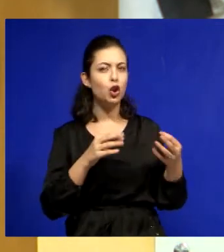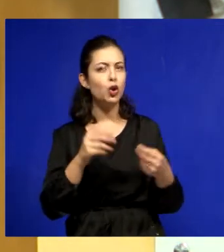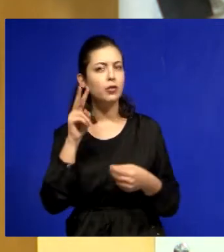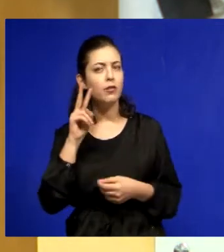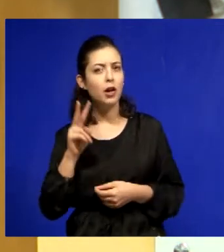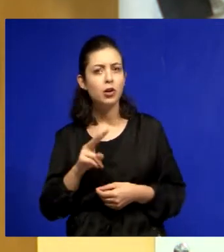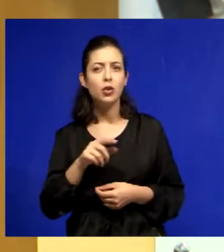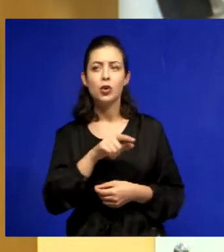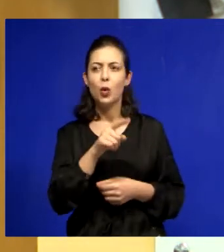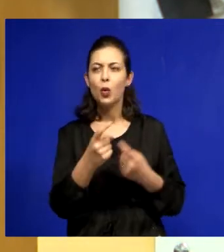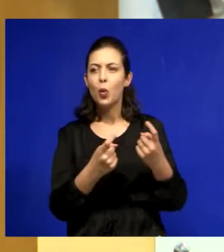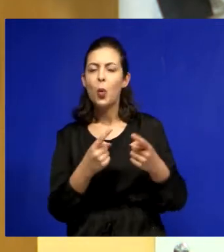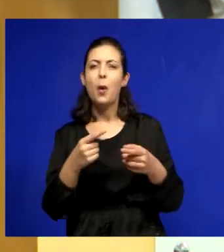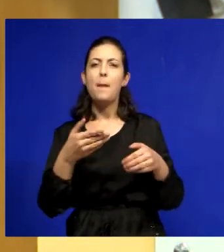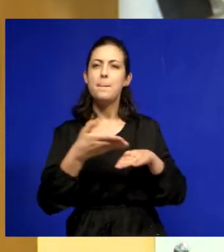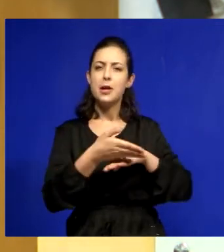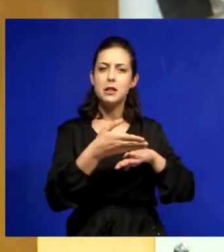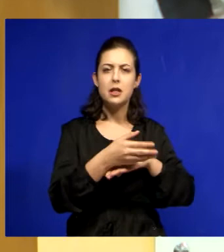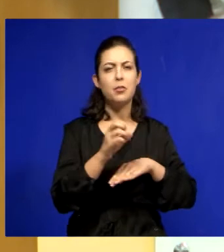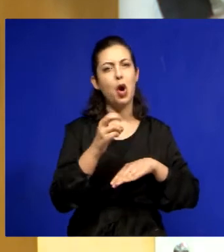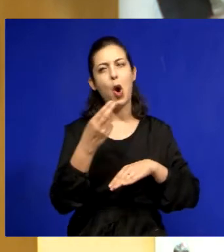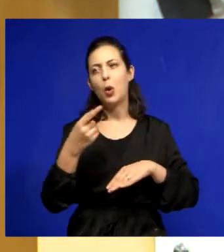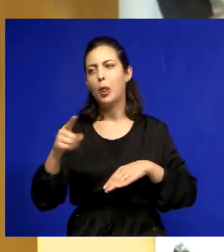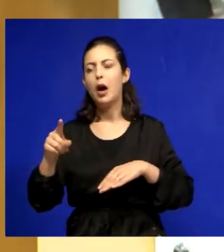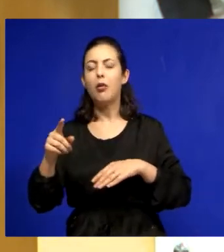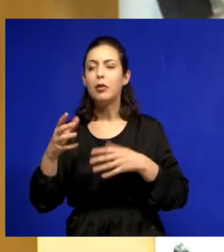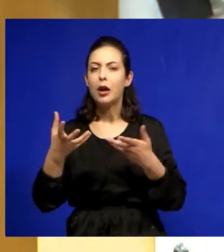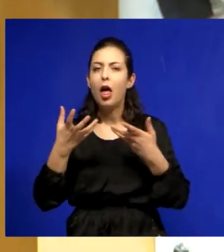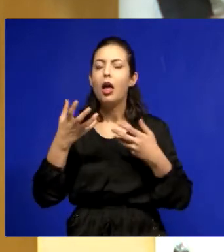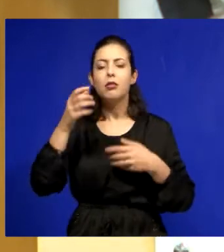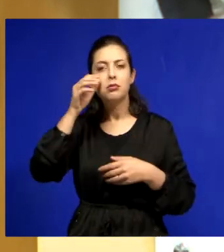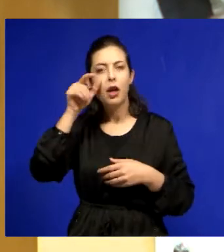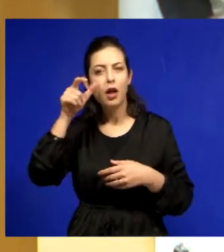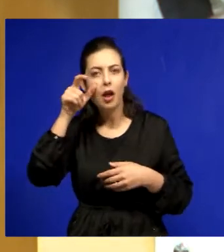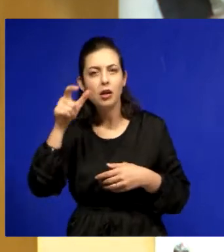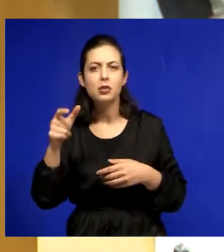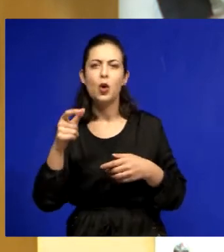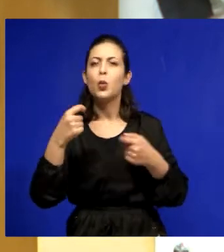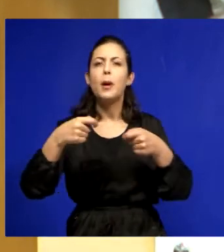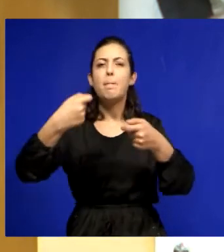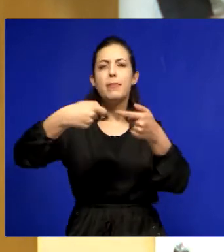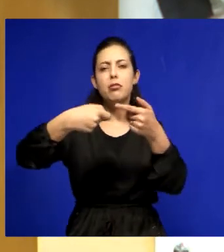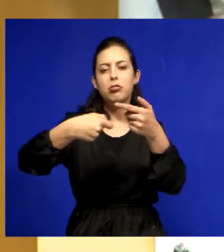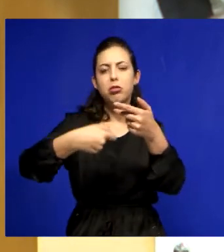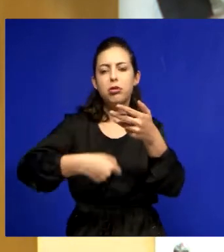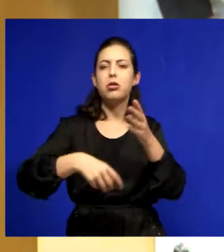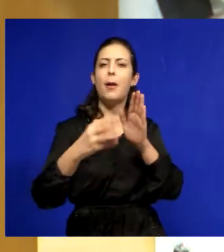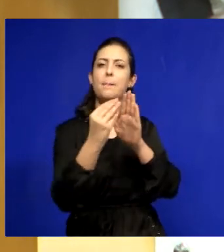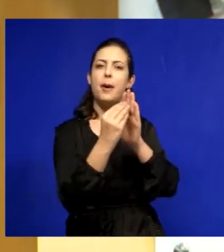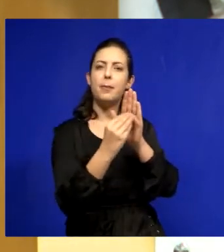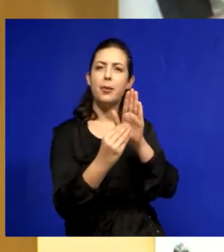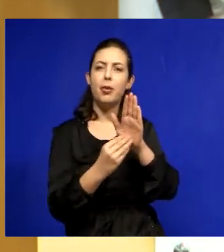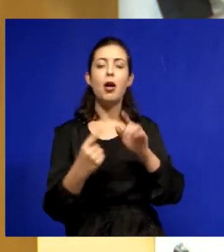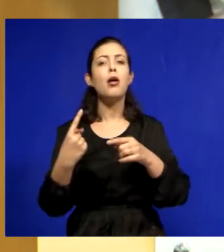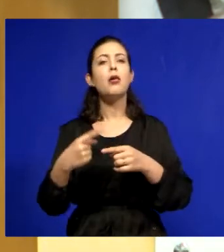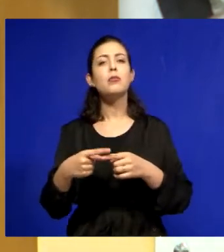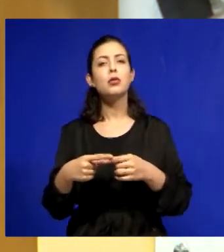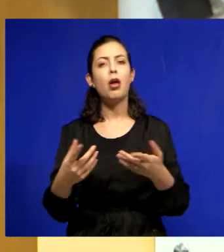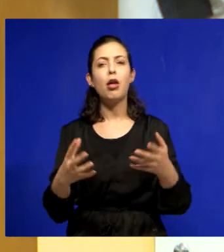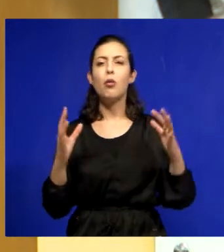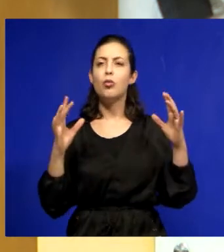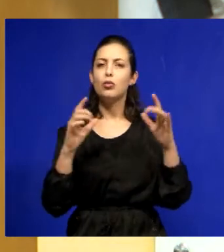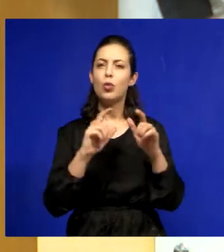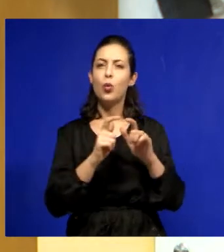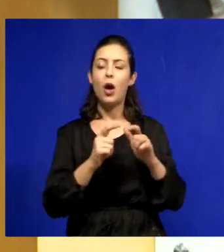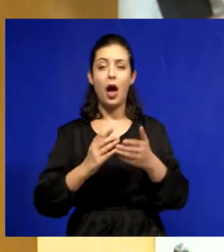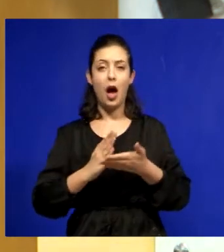aqueles que fazem ou não parte da frente para que eles tragam a necessidade aqui também das suas casas porque porque